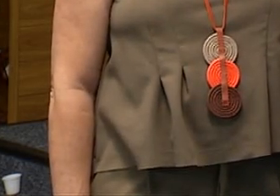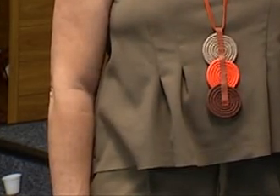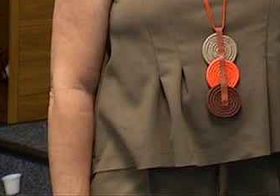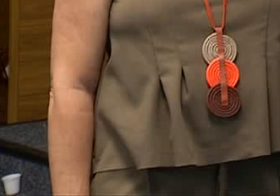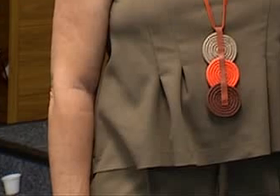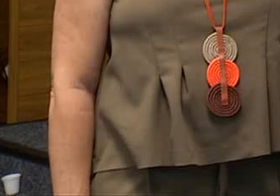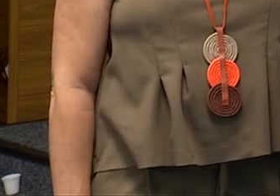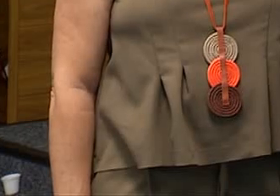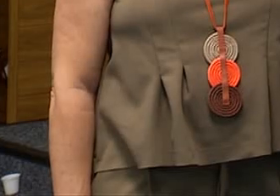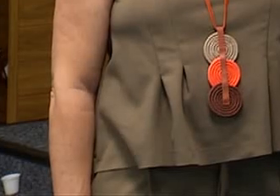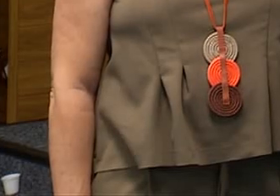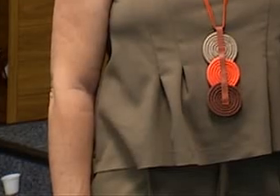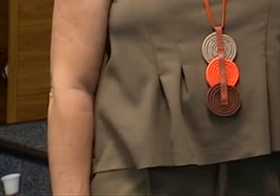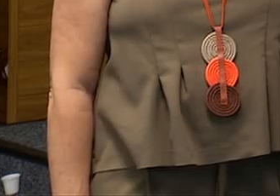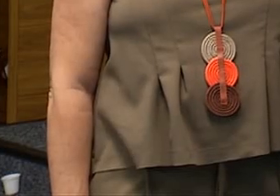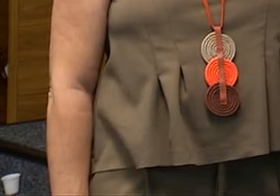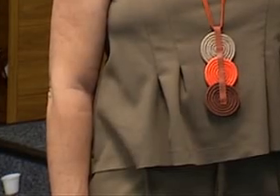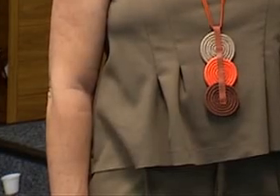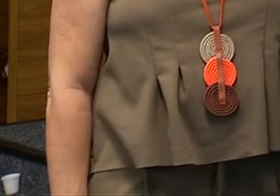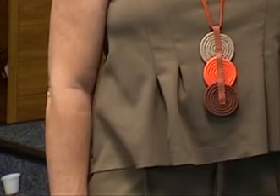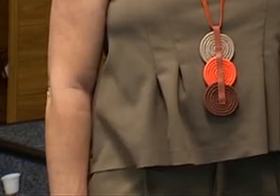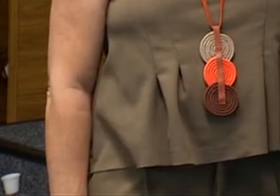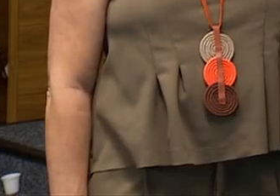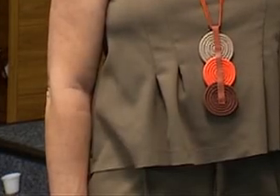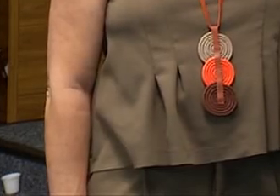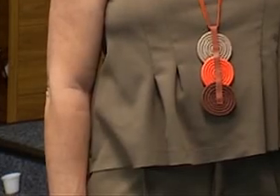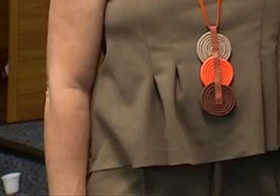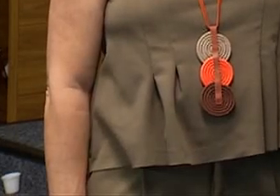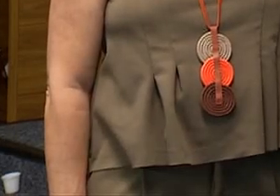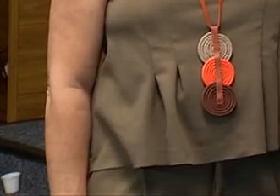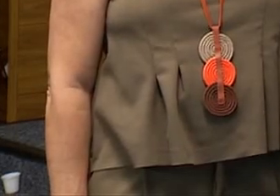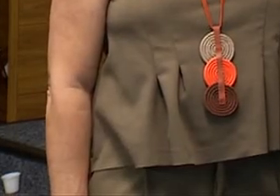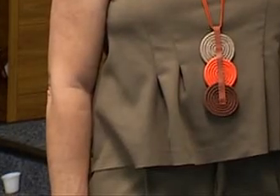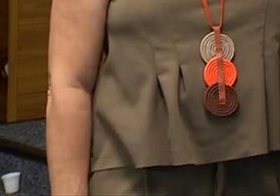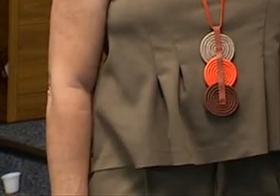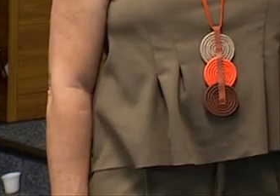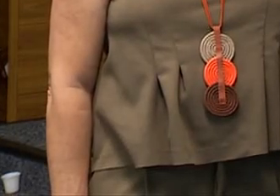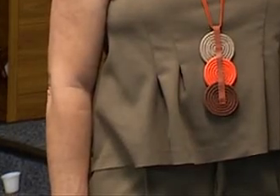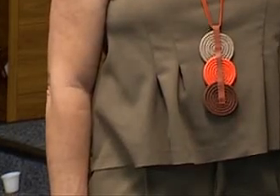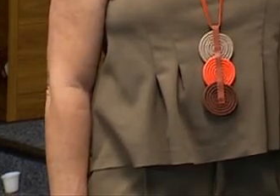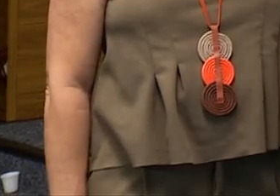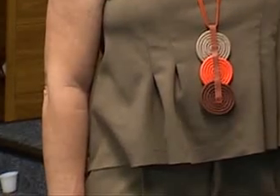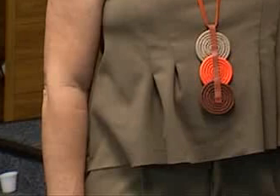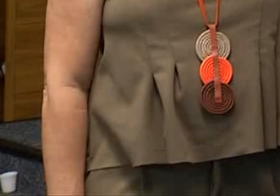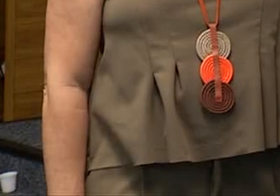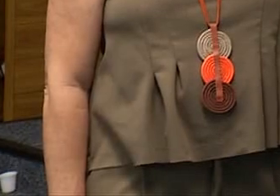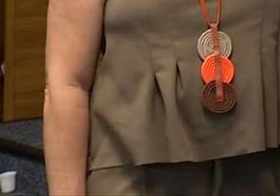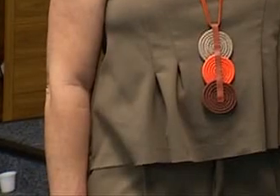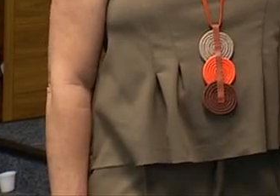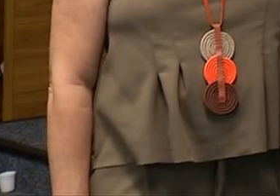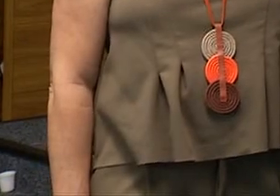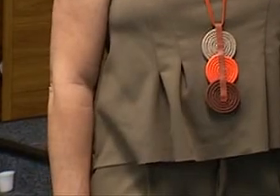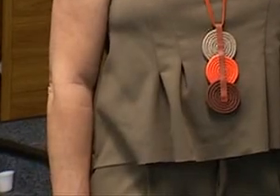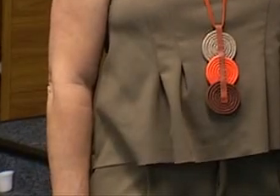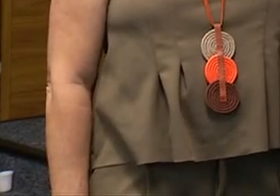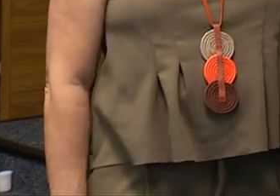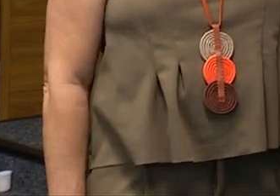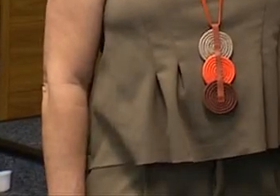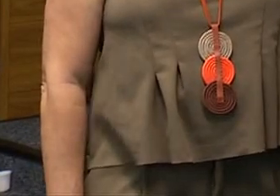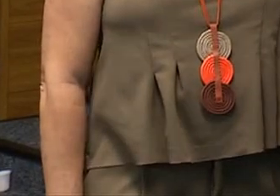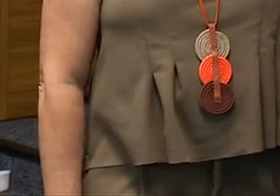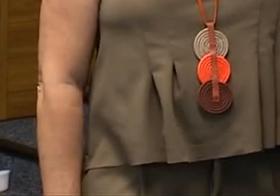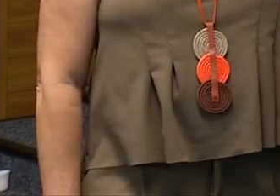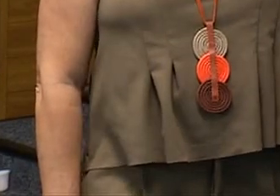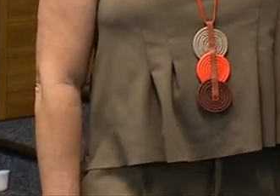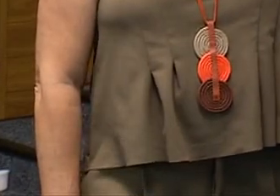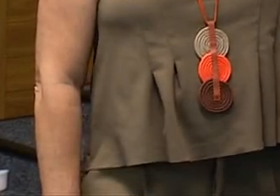A honra que eu tive de aprender a ler audiometria foi com a esposa dele, que trabalhava lá também, a Regina, que